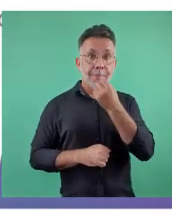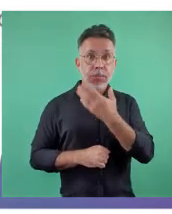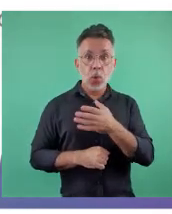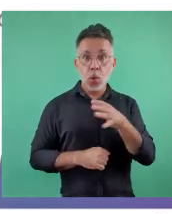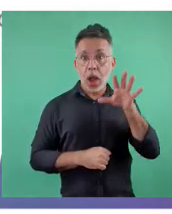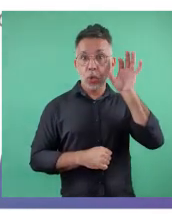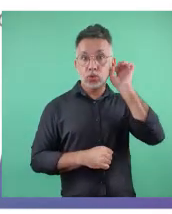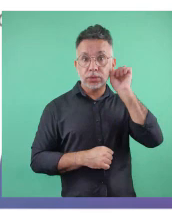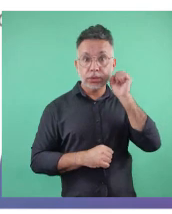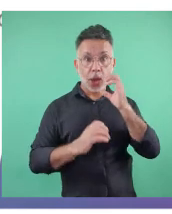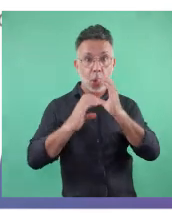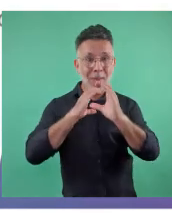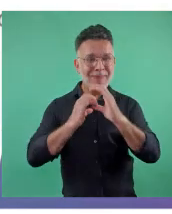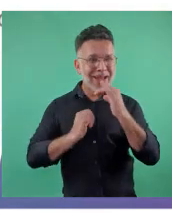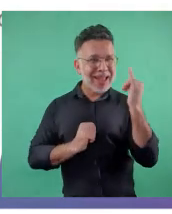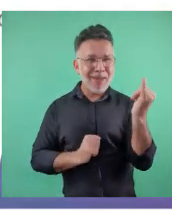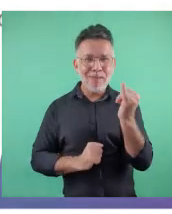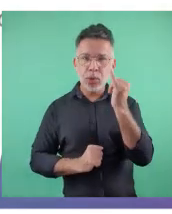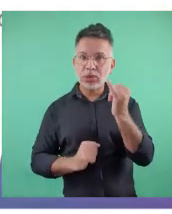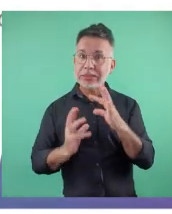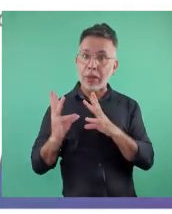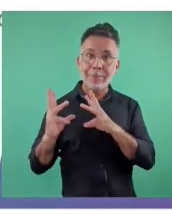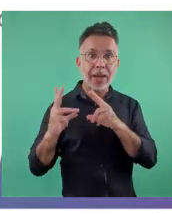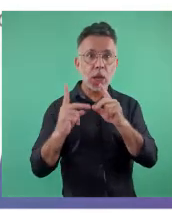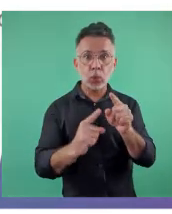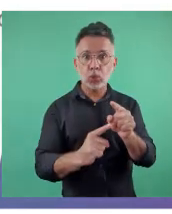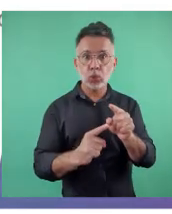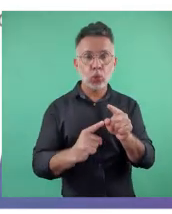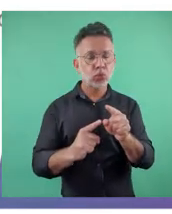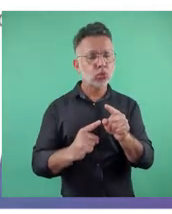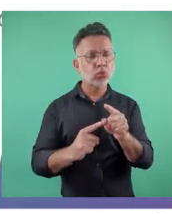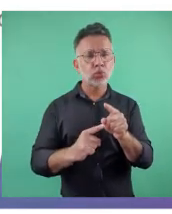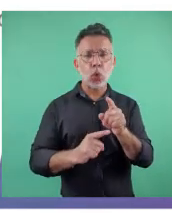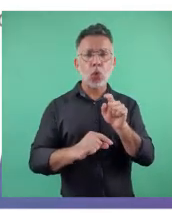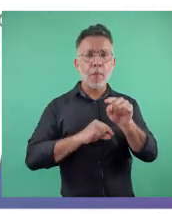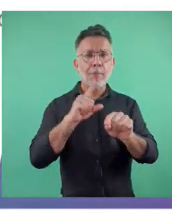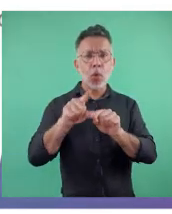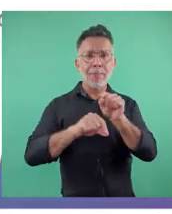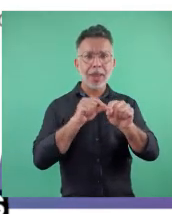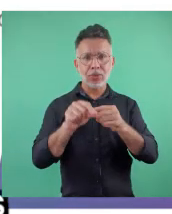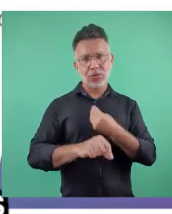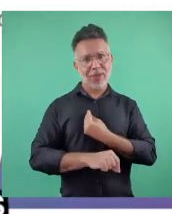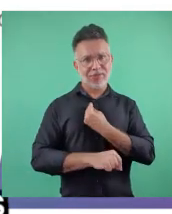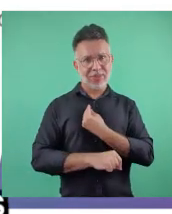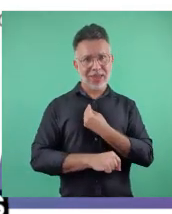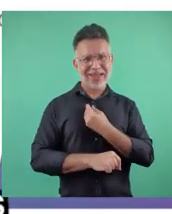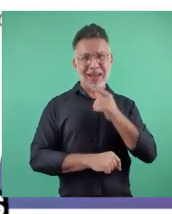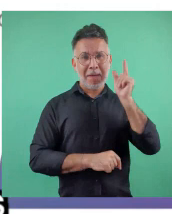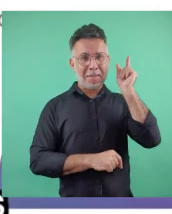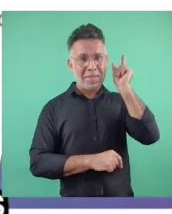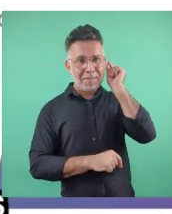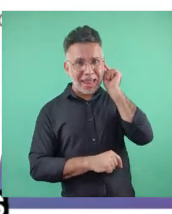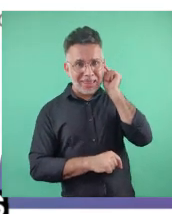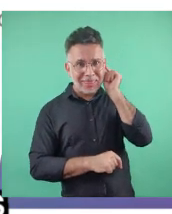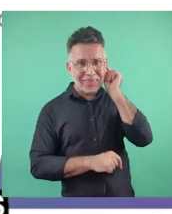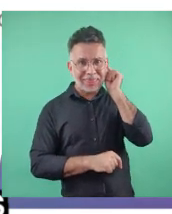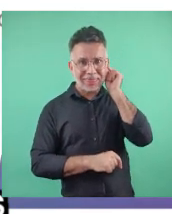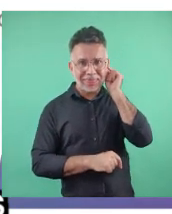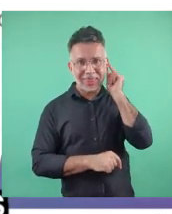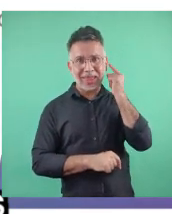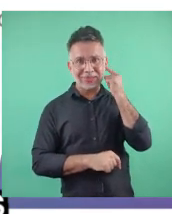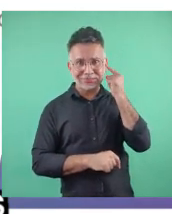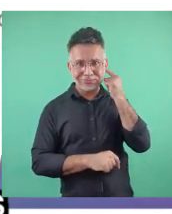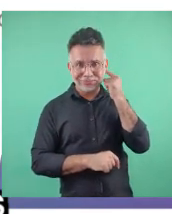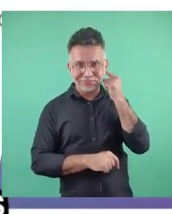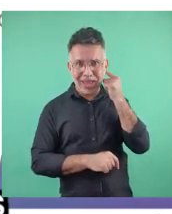audição e comunicação são importantes para todos os estágios da vida. Perda auditiva e doenças de